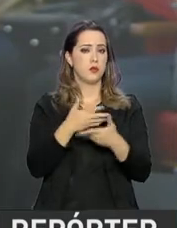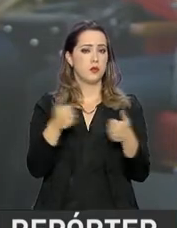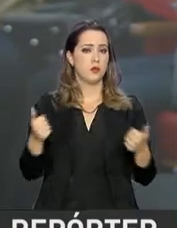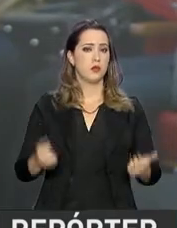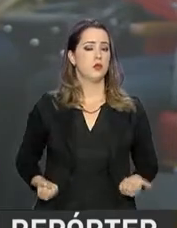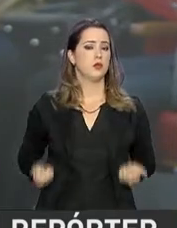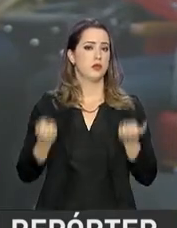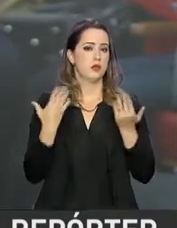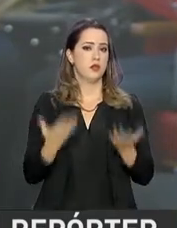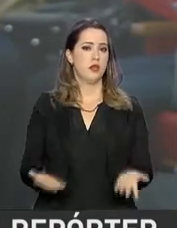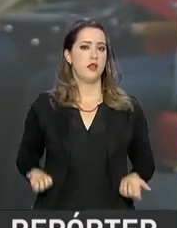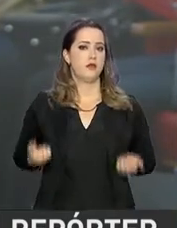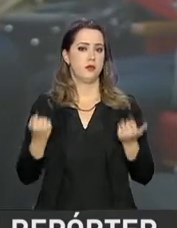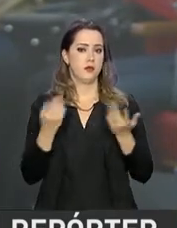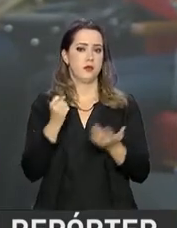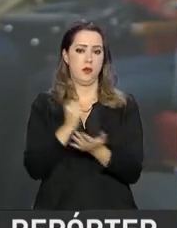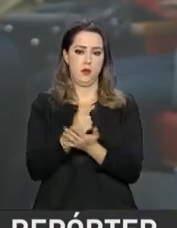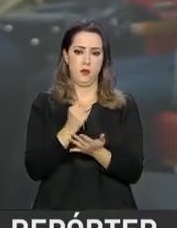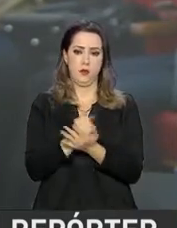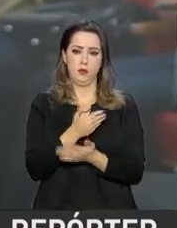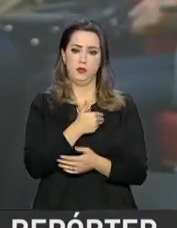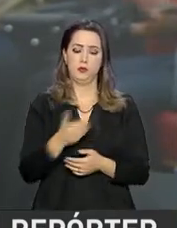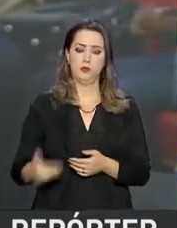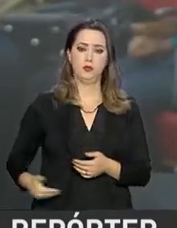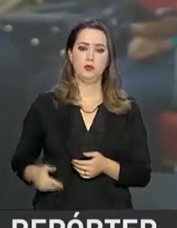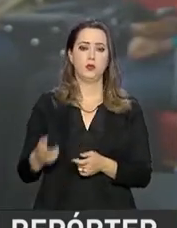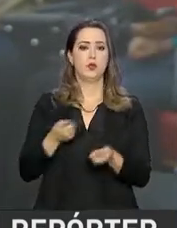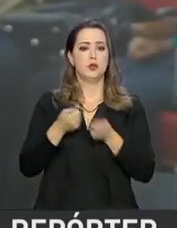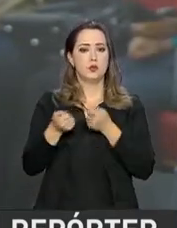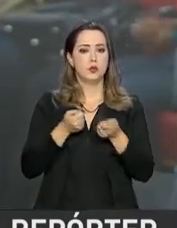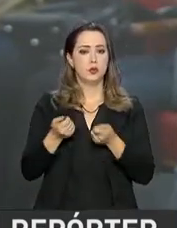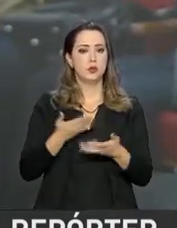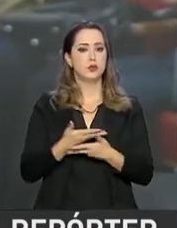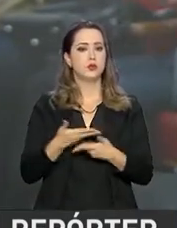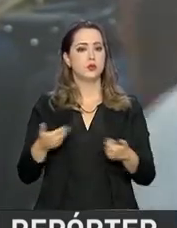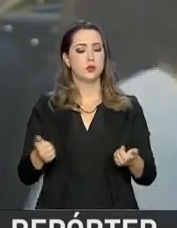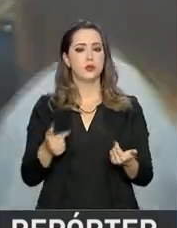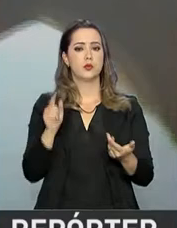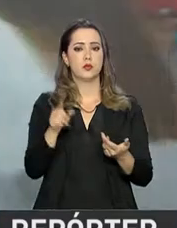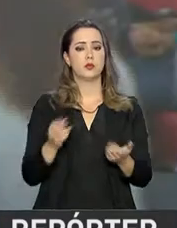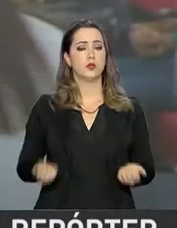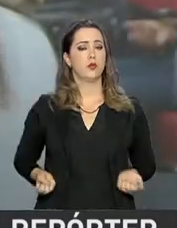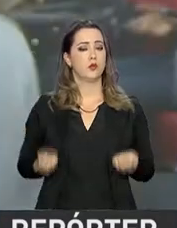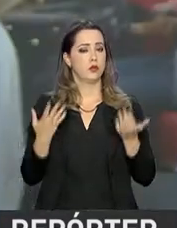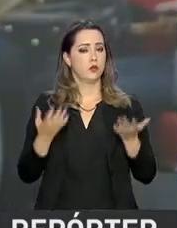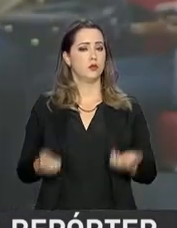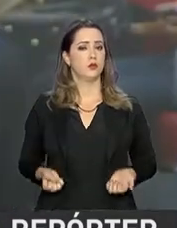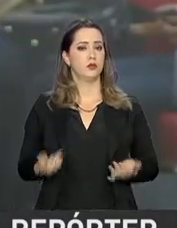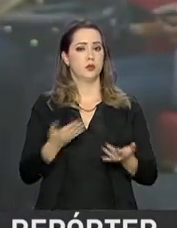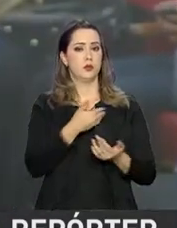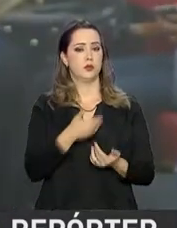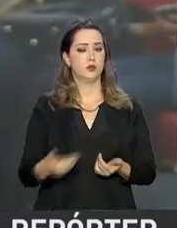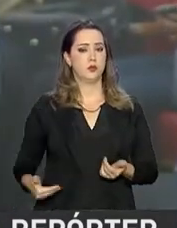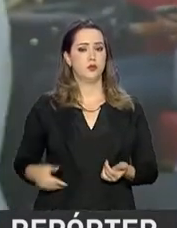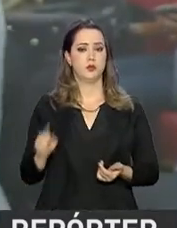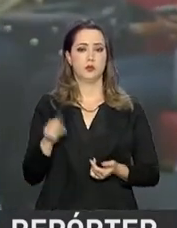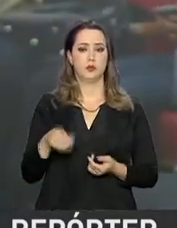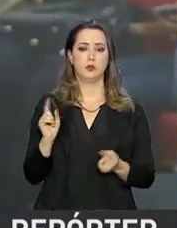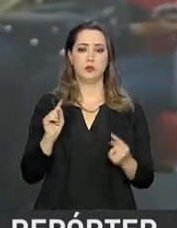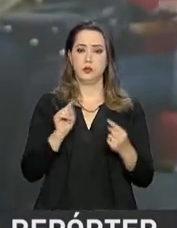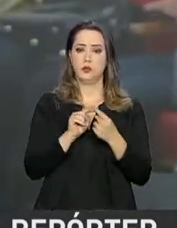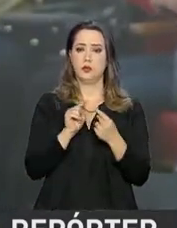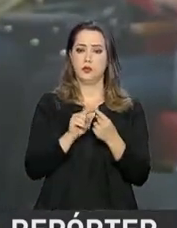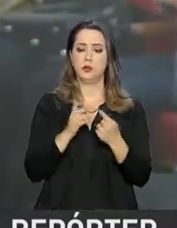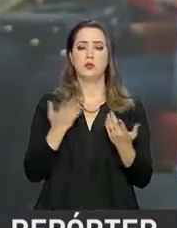do gasto uma melhoria da compra pública em uso mais racional dos recursos públicos e é isso que tem que ser que essa rede nacional precisa centrar seu